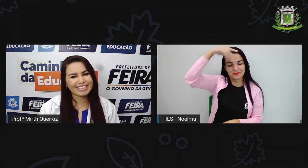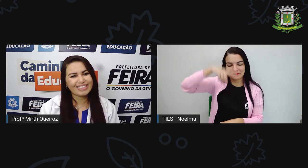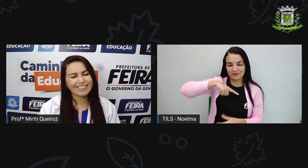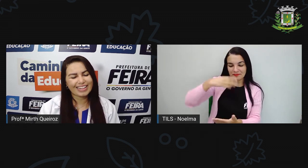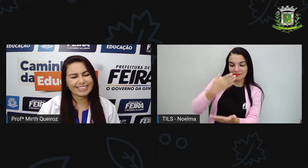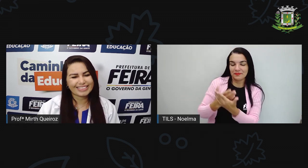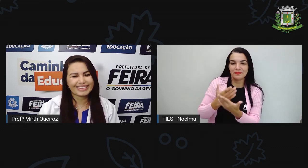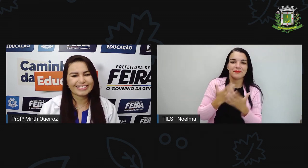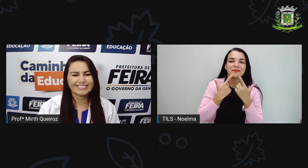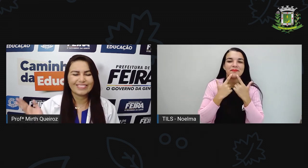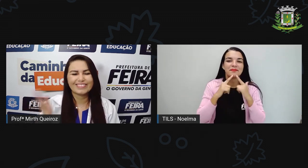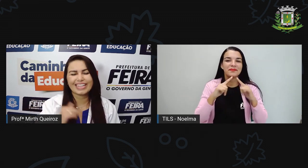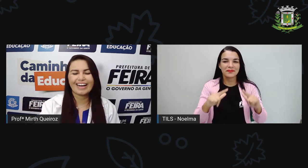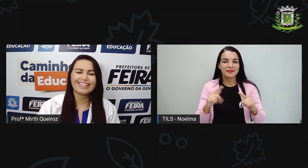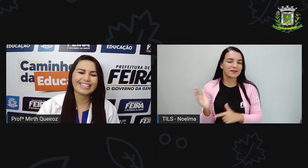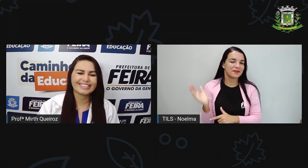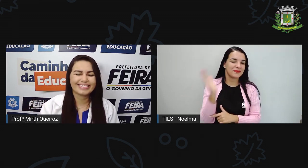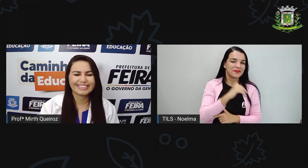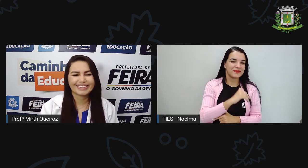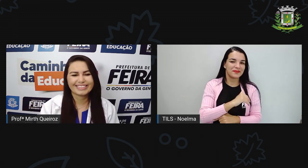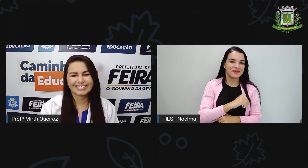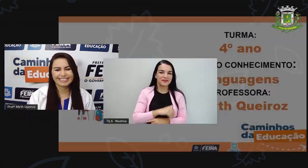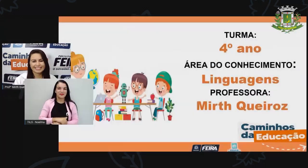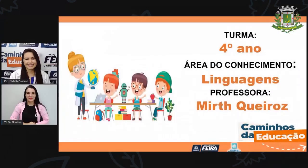aula de linguagem. Vamos aula?